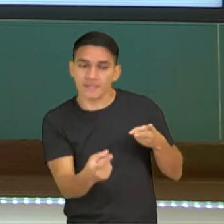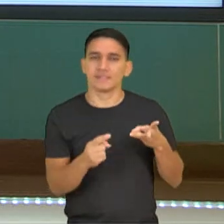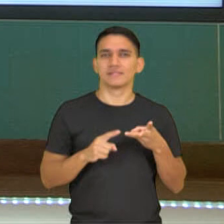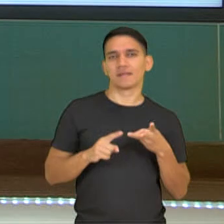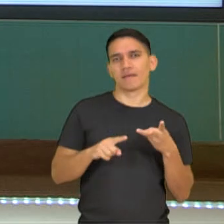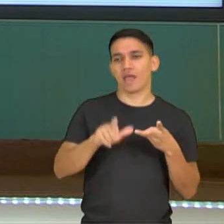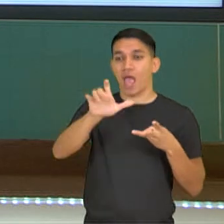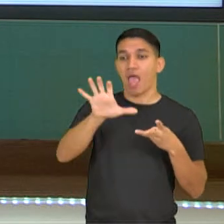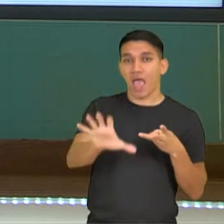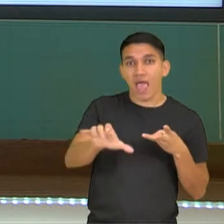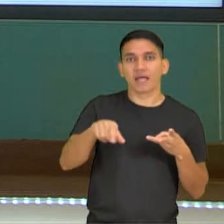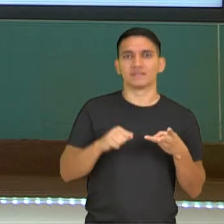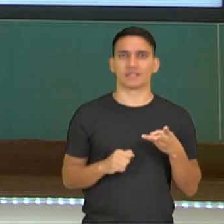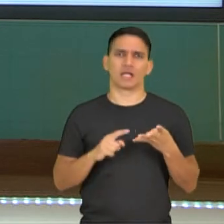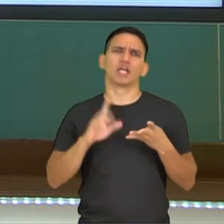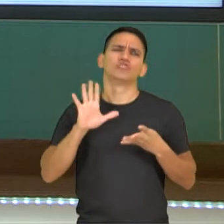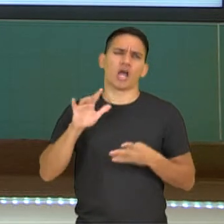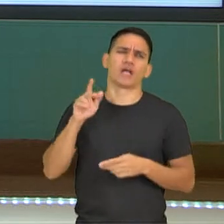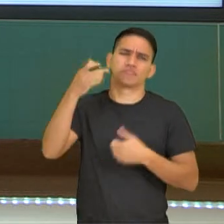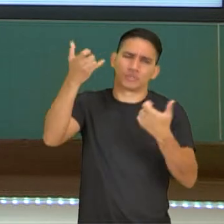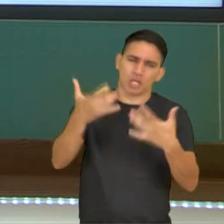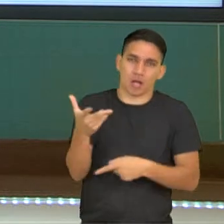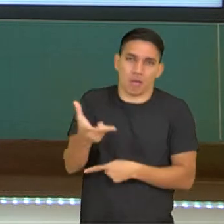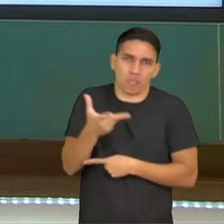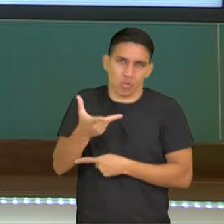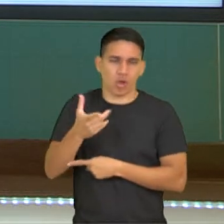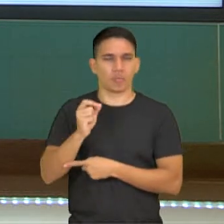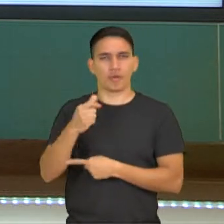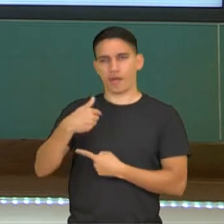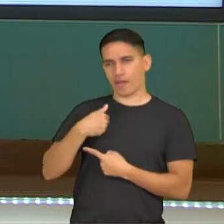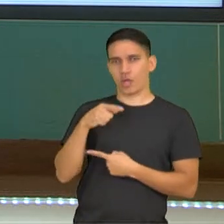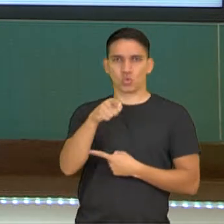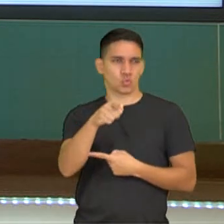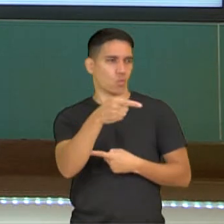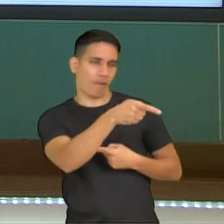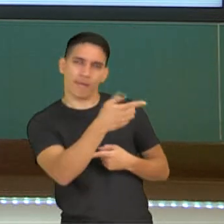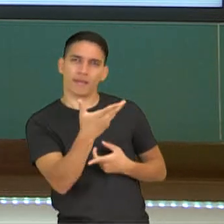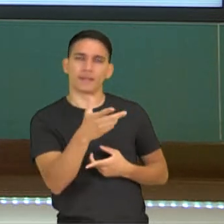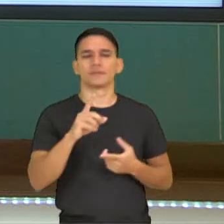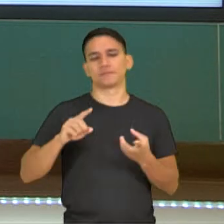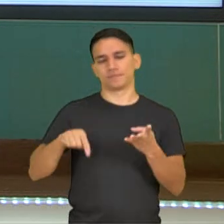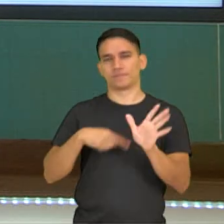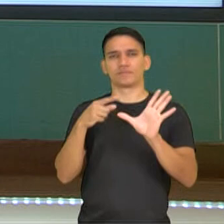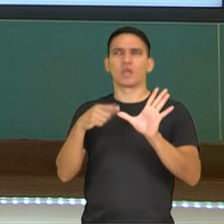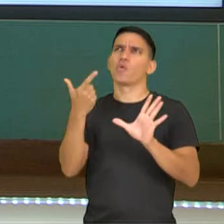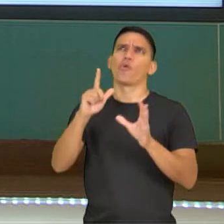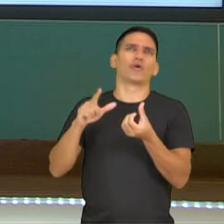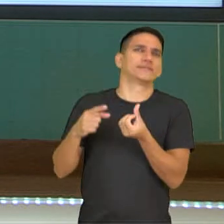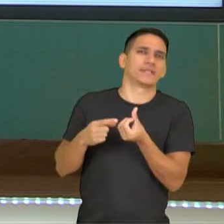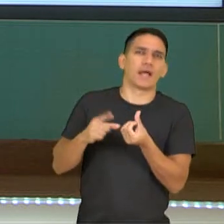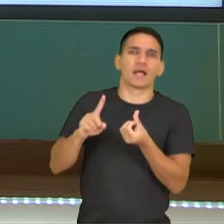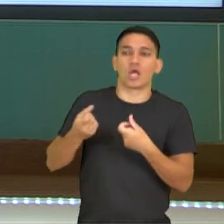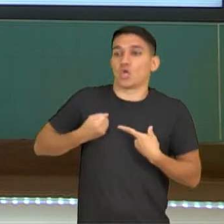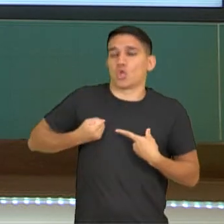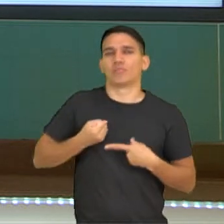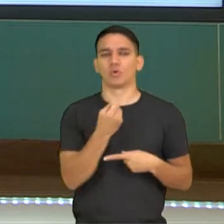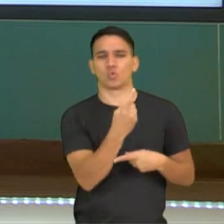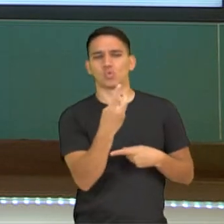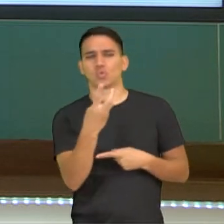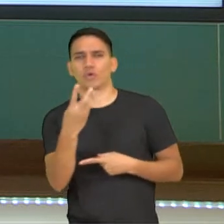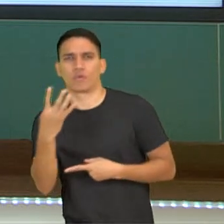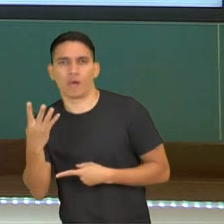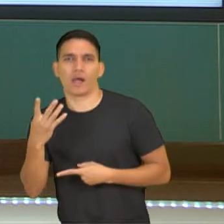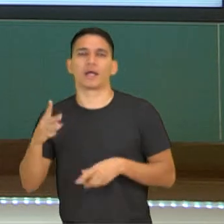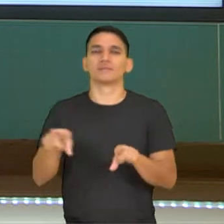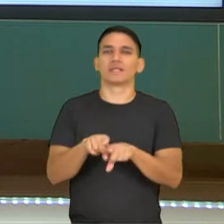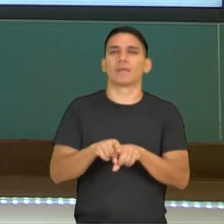pronomes pessoais a gente já falou, eu, tu, ele, né? E por aí vai. Numeral, numerais cardinais, né? 1, 2, 3, 4,